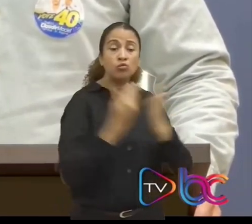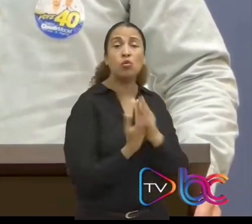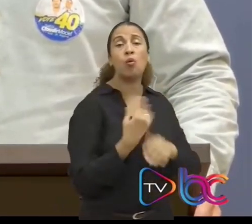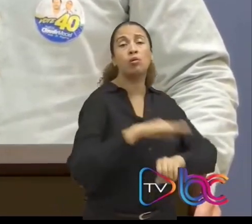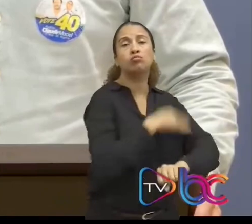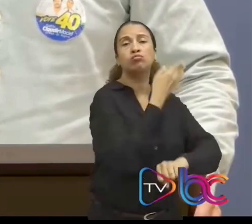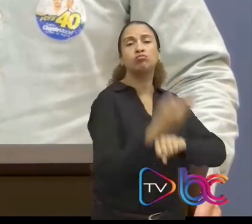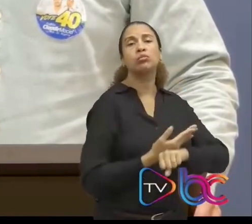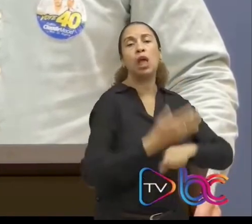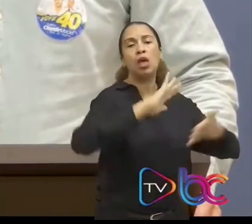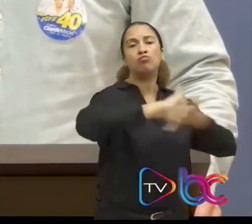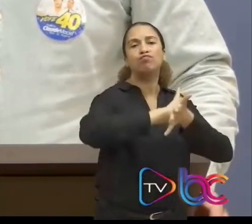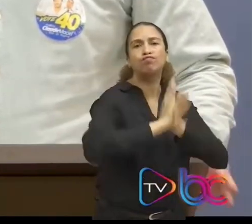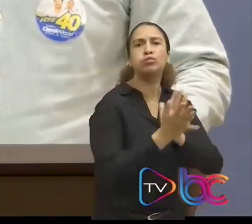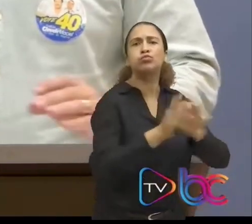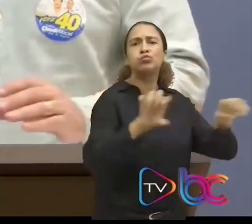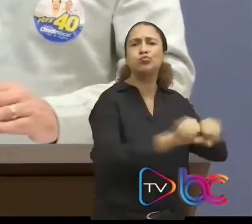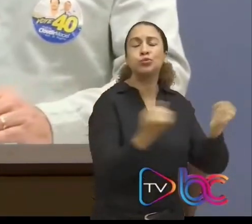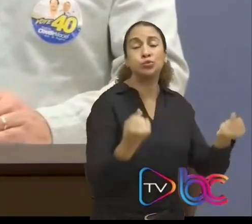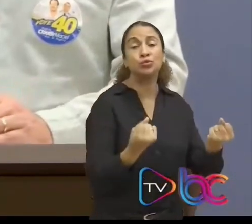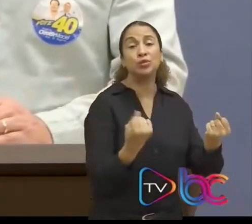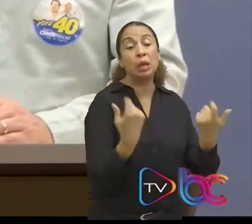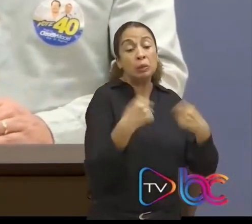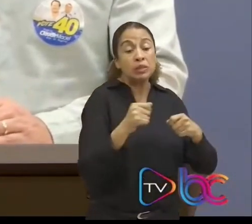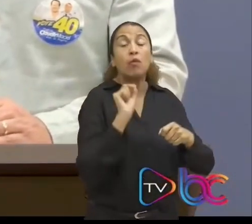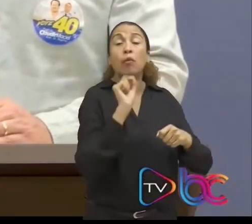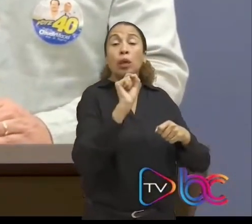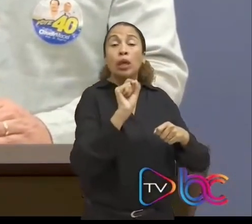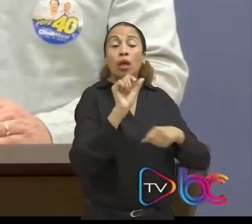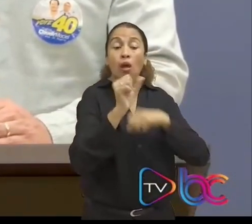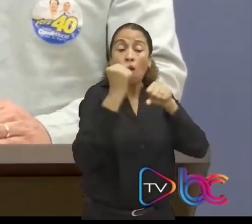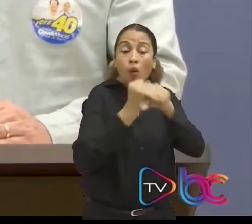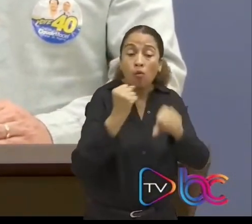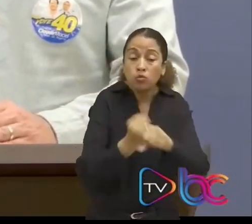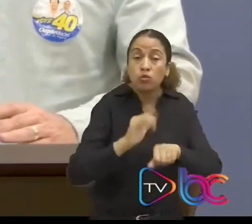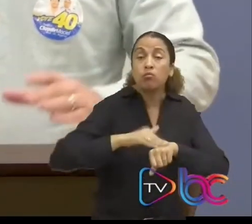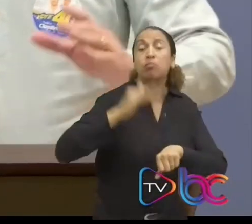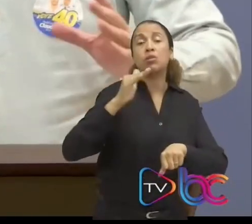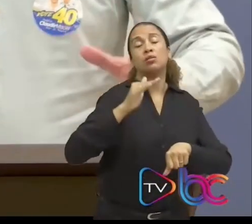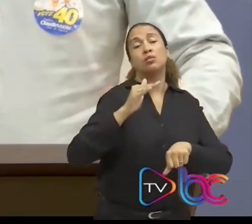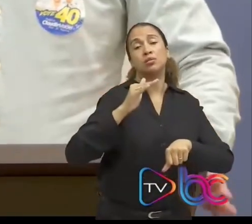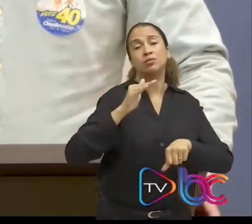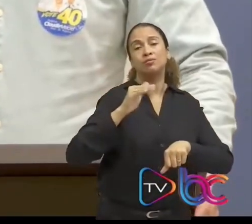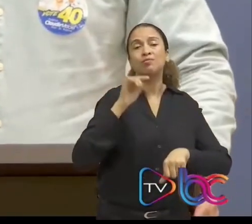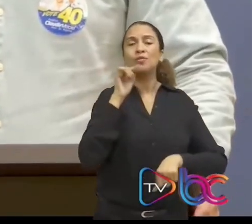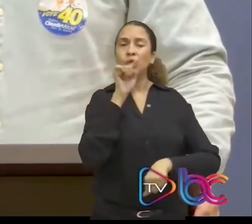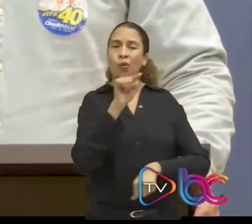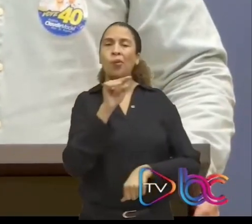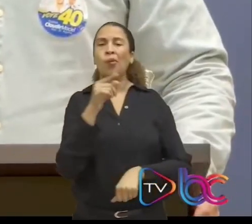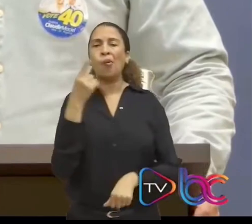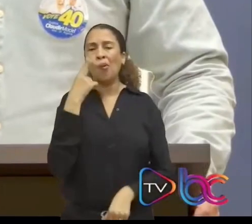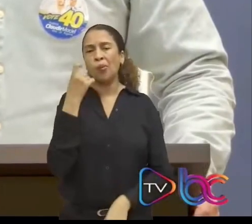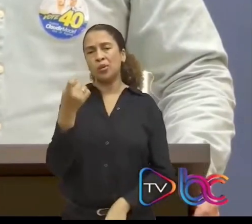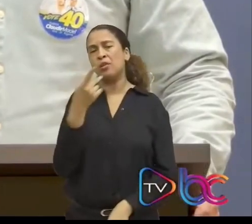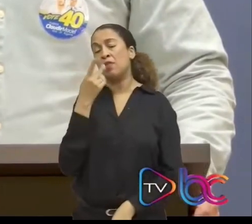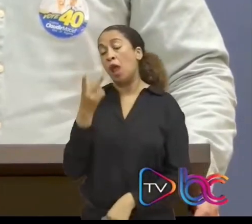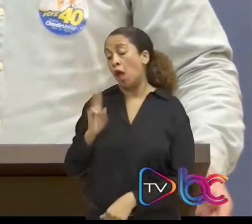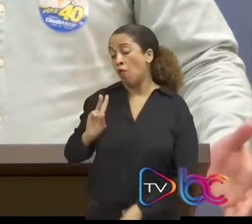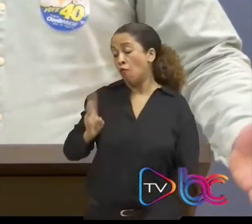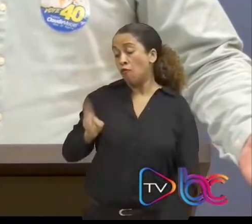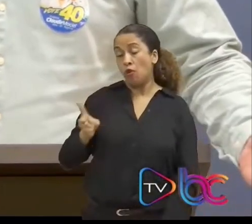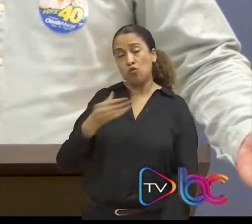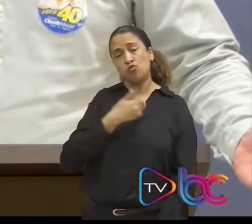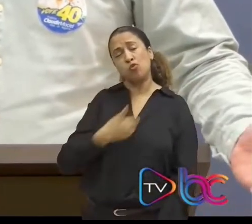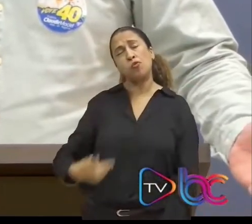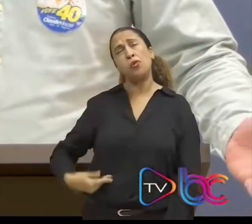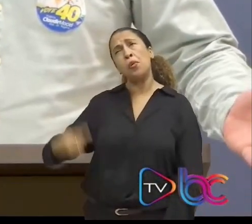ter evoluído, aumentado. Então, quando o candidato do continuismo fala que ele vai continuar as ações do governo, eu